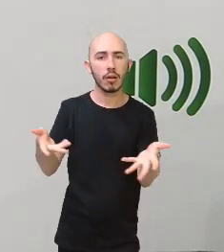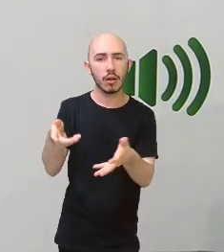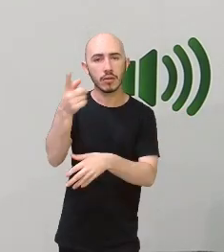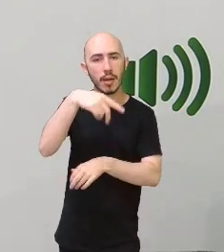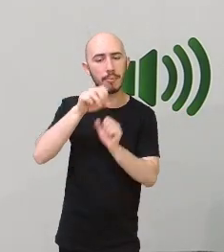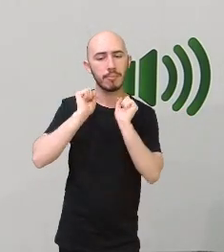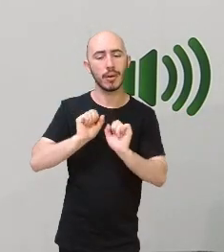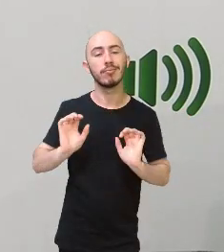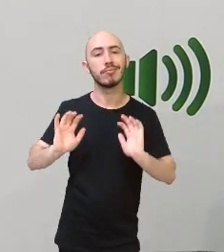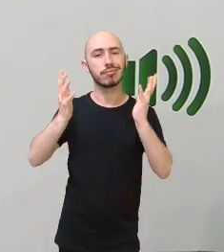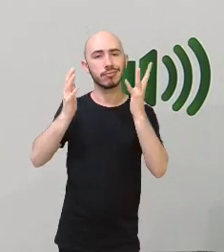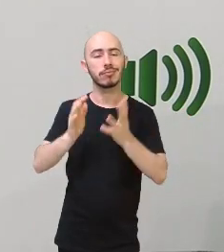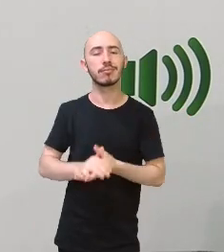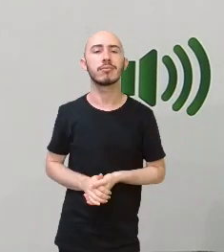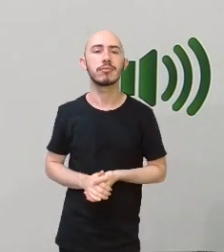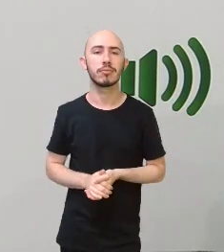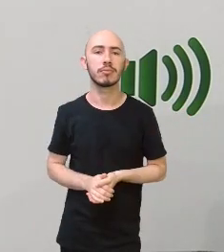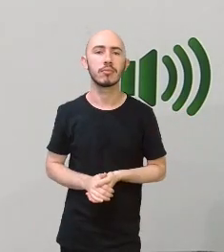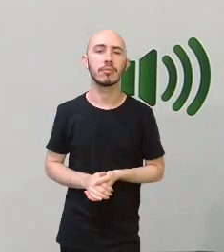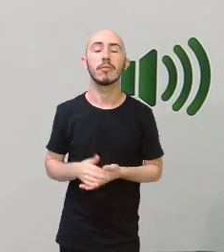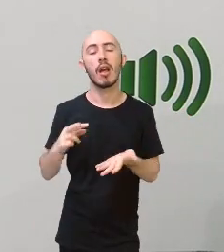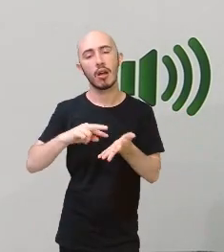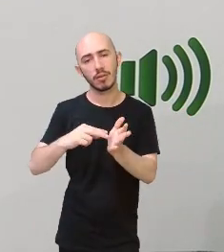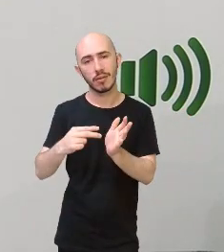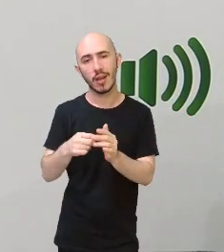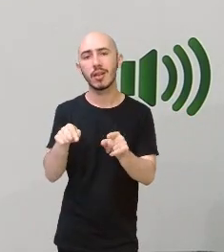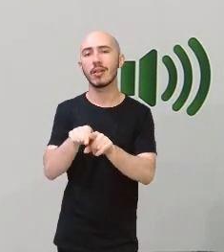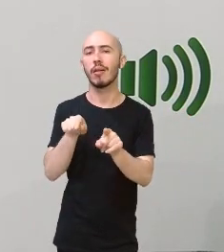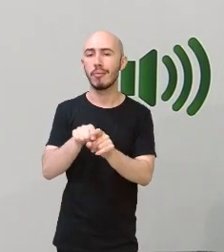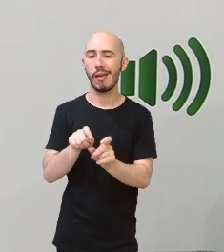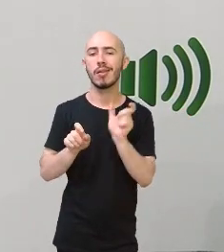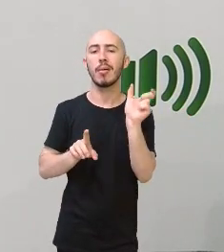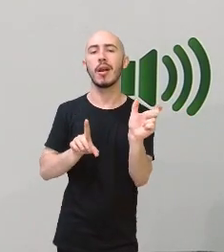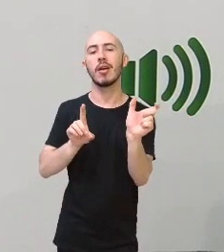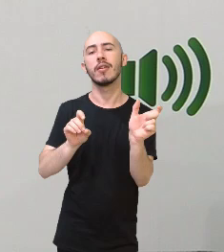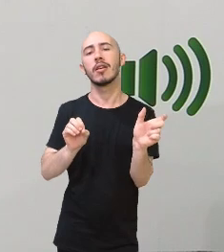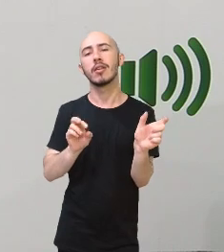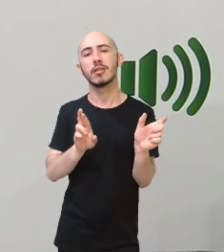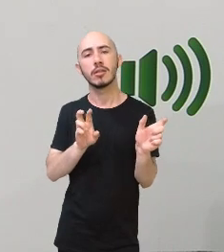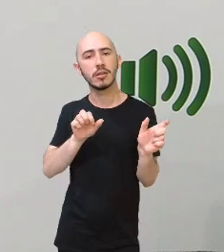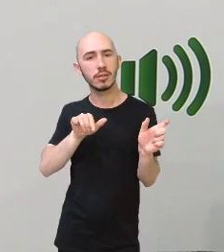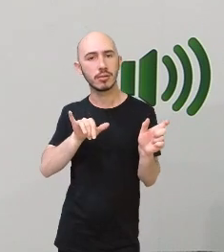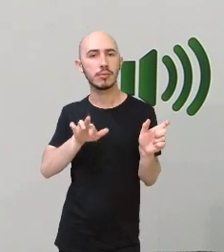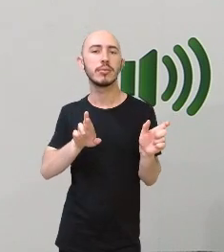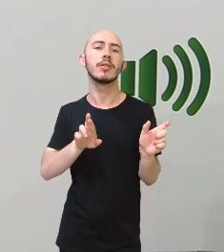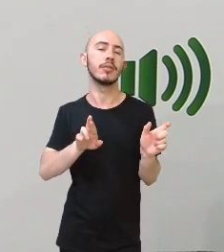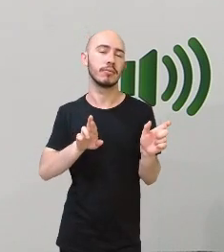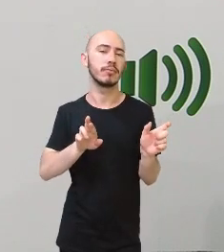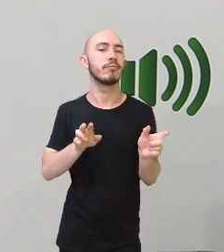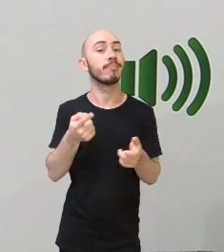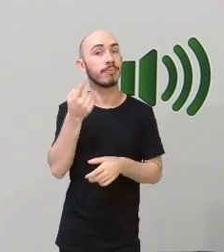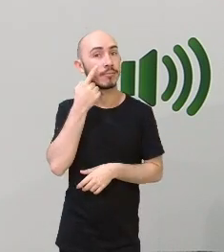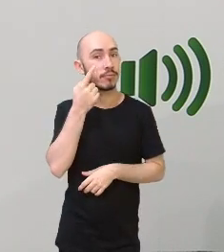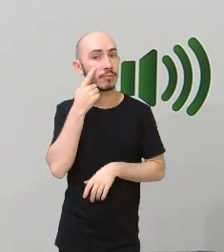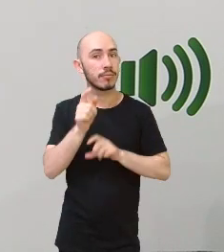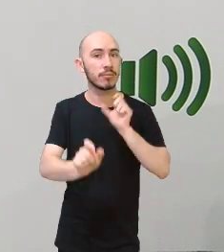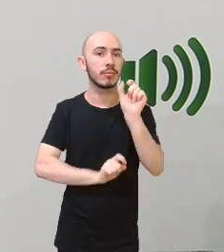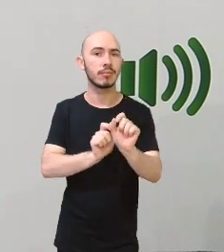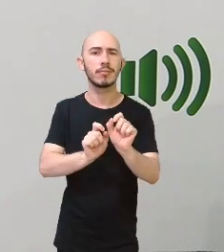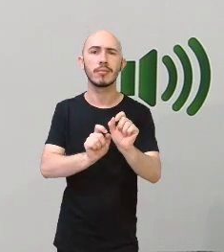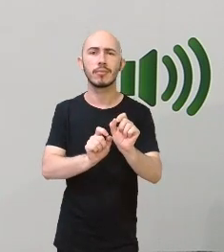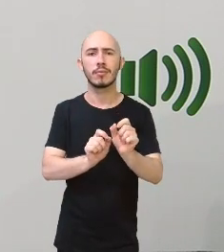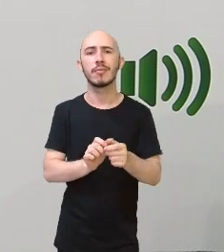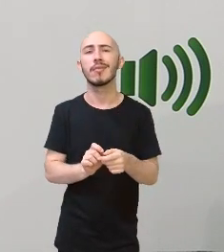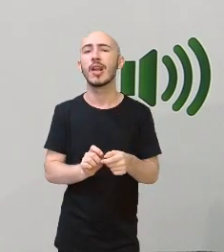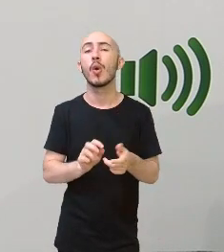resolver. Esse é um outro significado da palavra dormir, né? Então veja só, quantas coisas, é